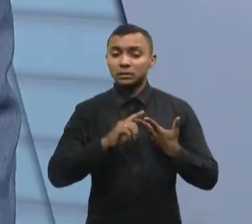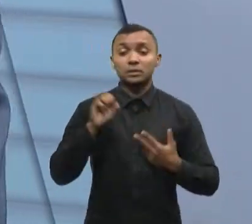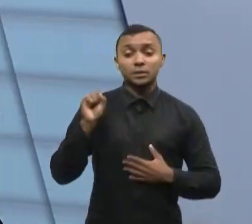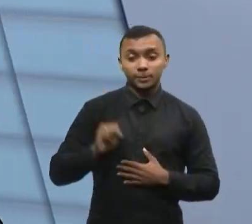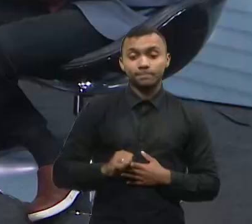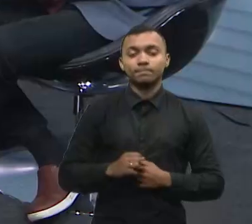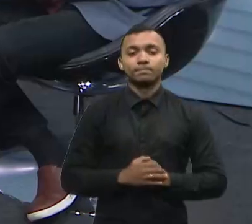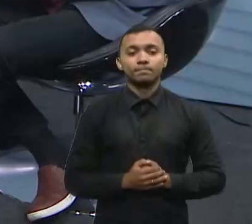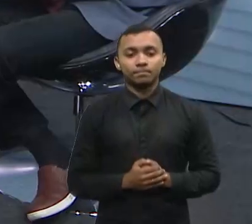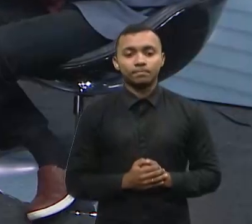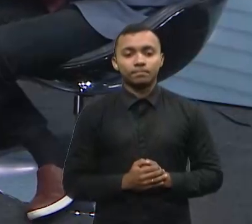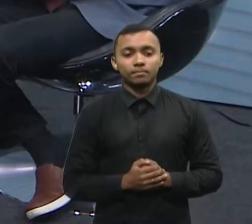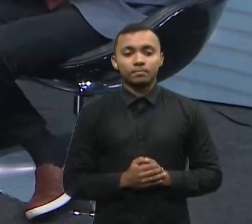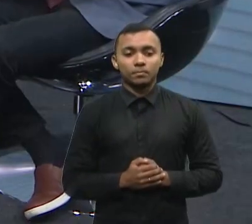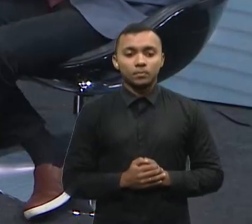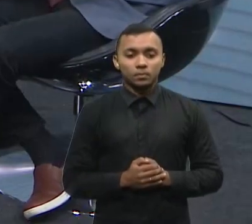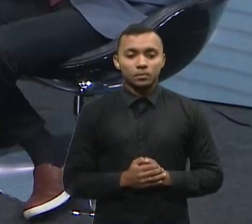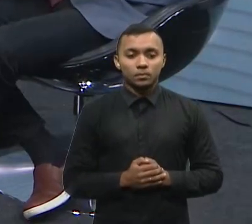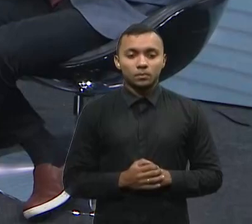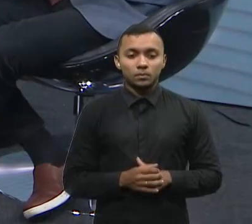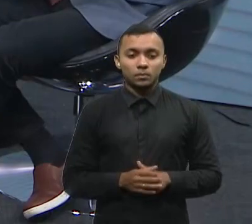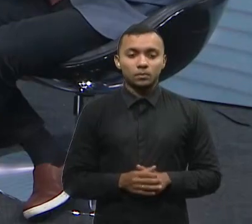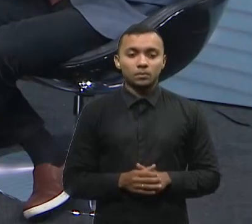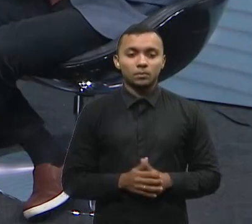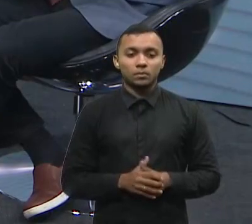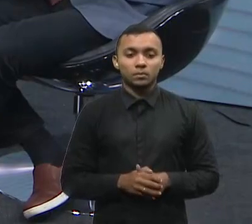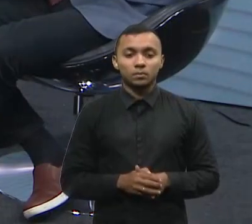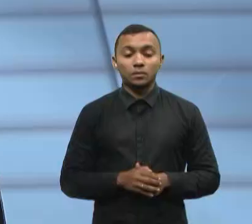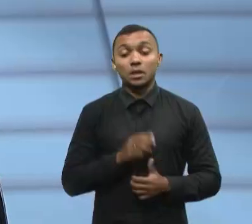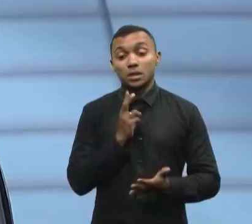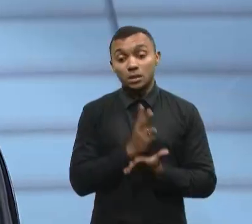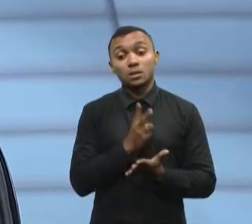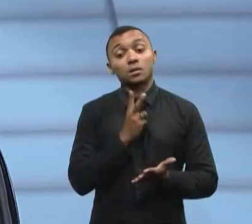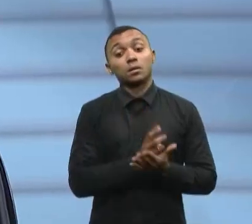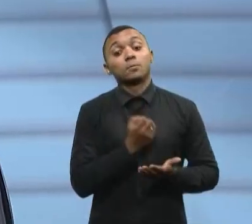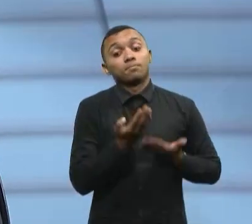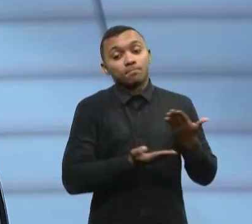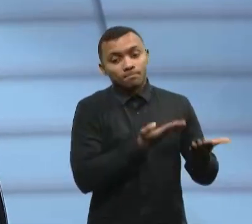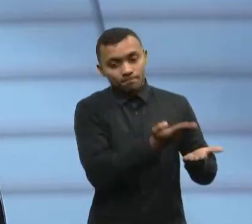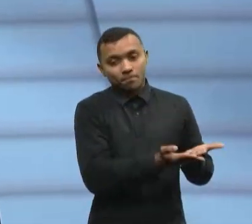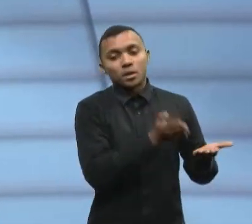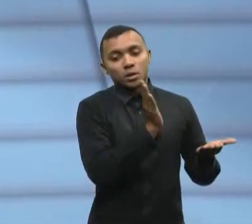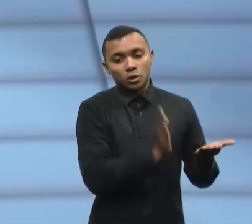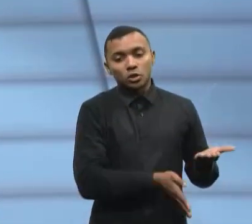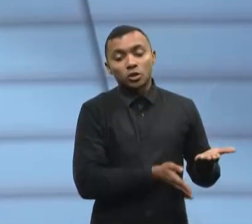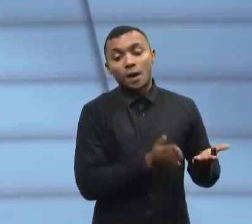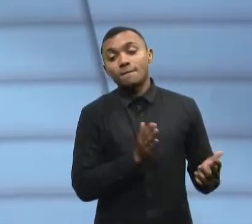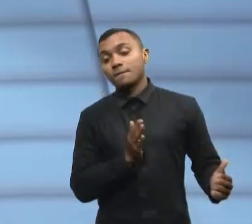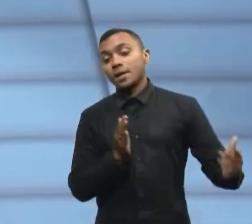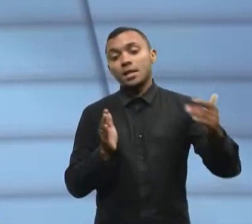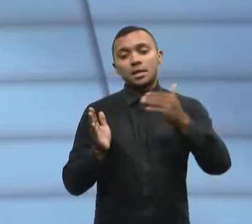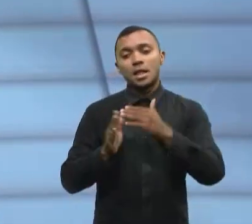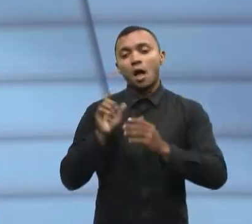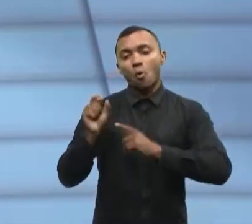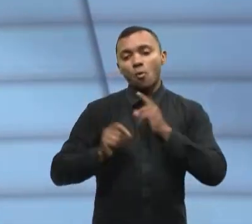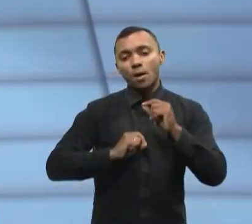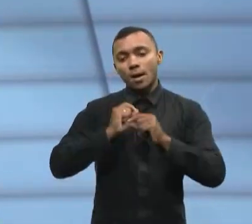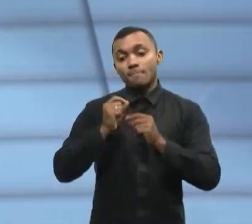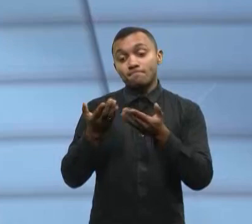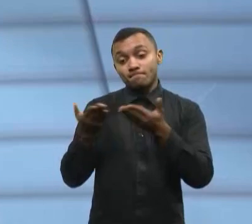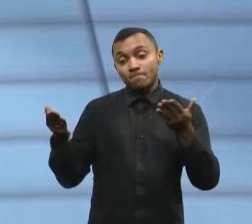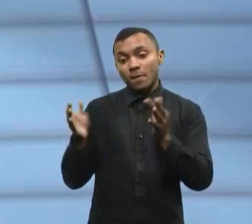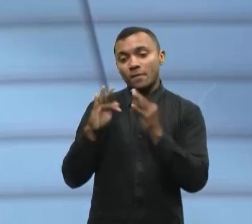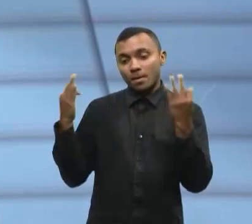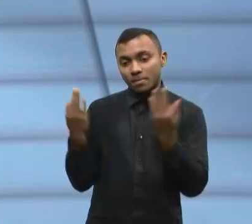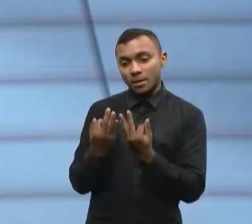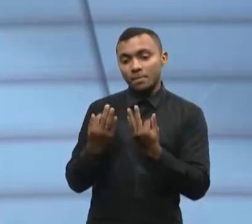tem um funcionamento de toda sessão tem um espaço da sessão no final para devolutiva para a família.